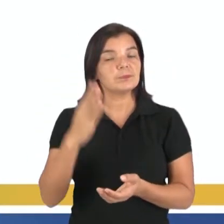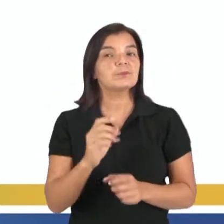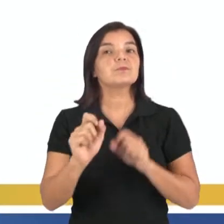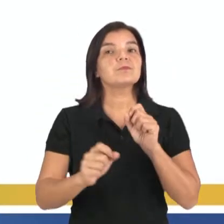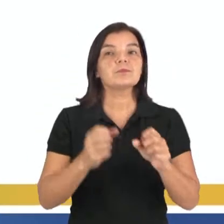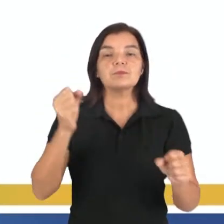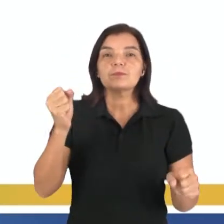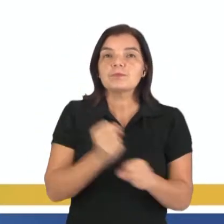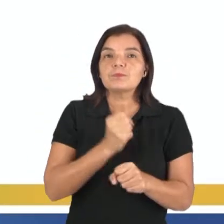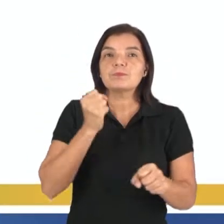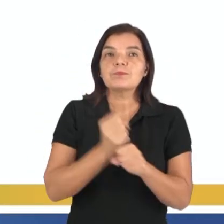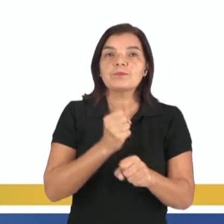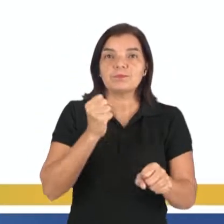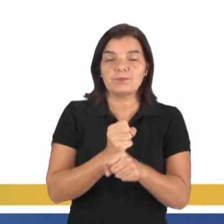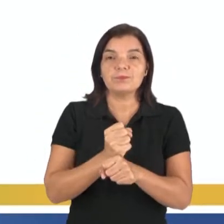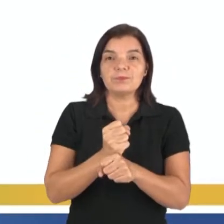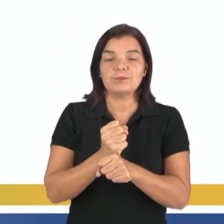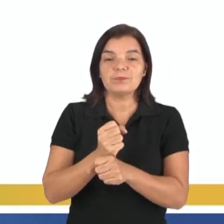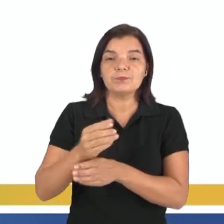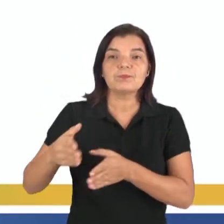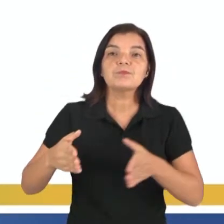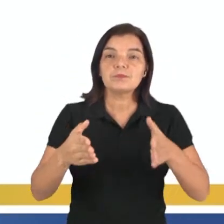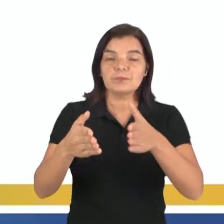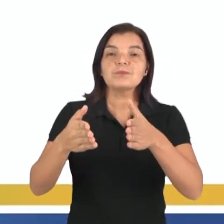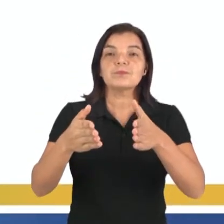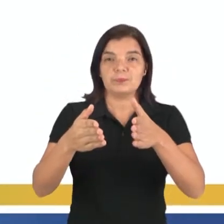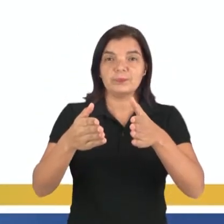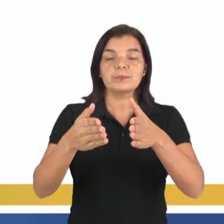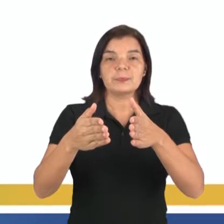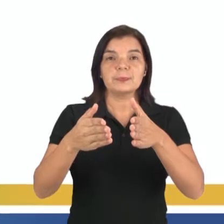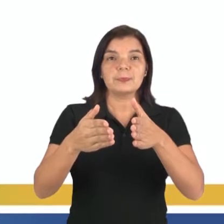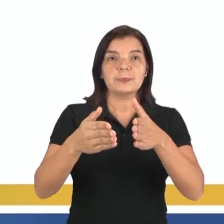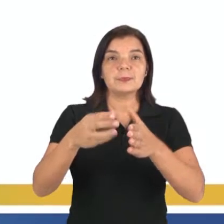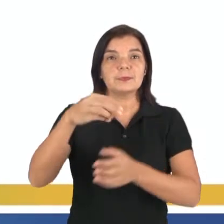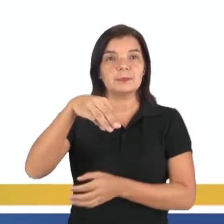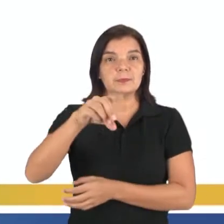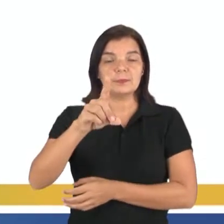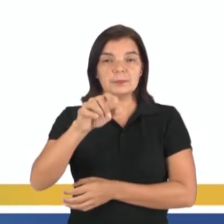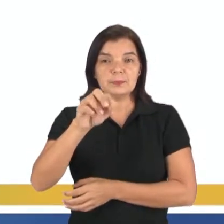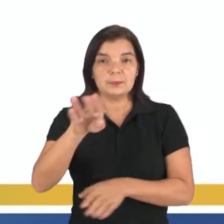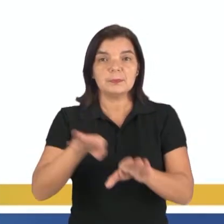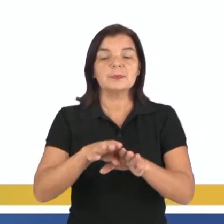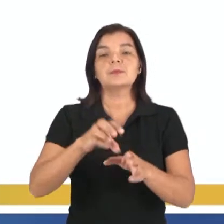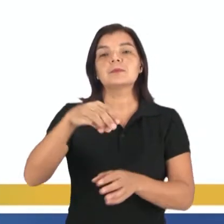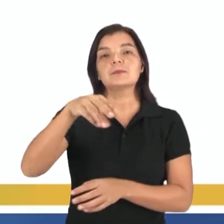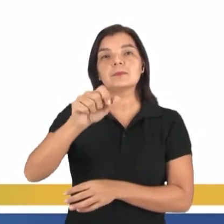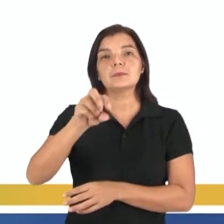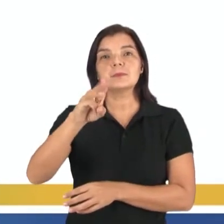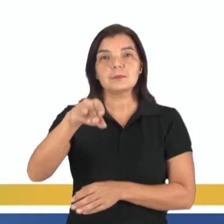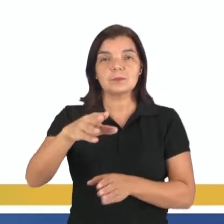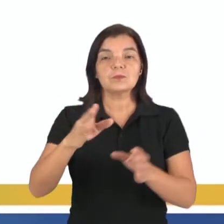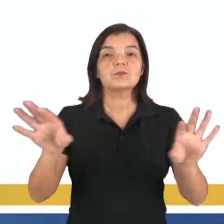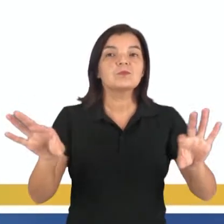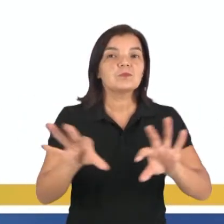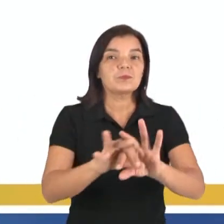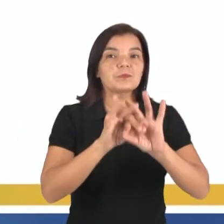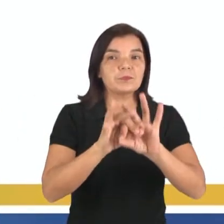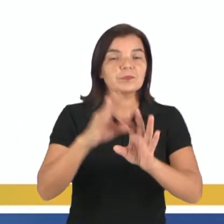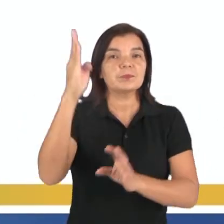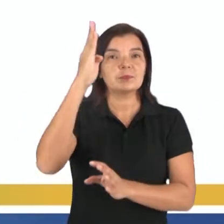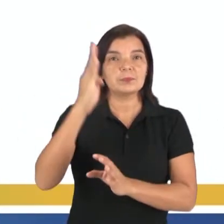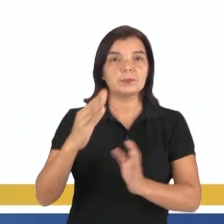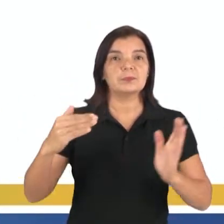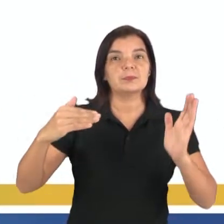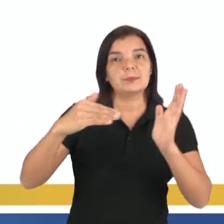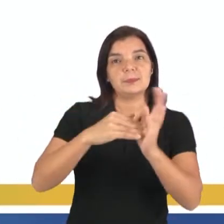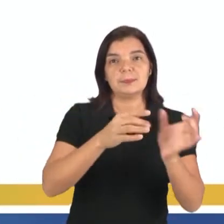de construir a estrada de ferro Madeira-Mamoré, que ligaria, né, os portos brasileiros até